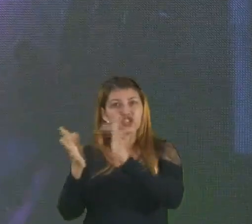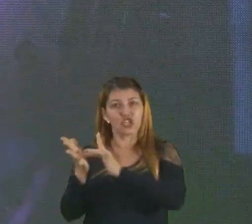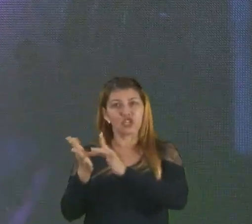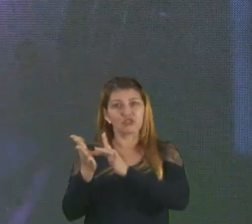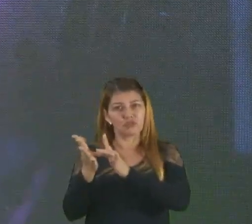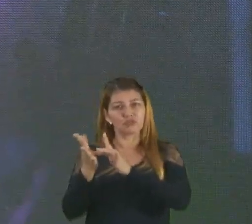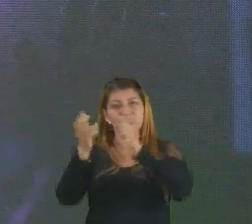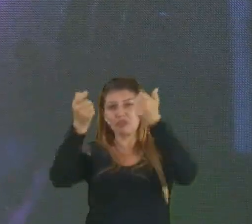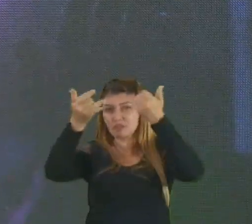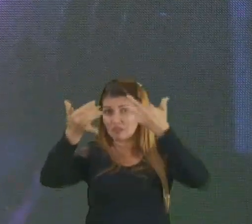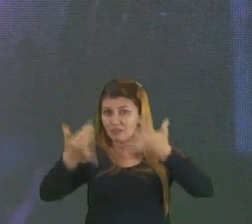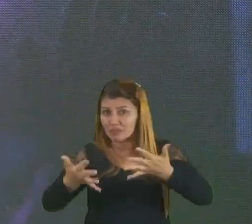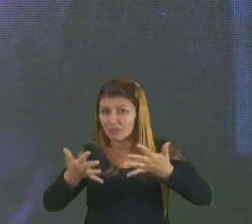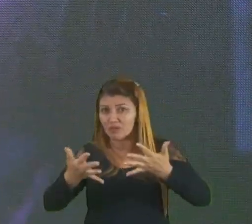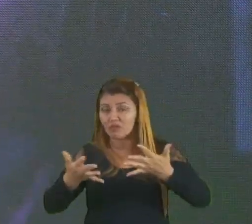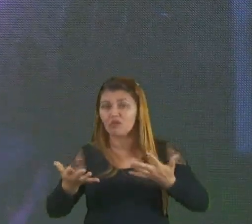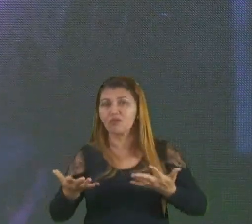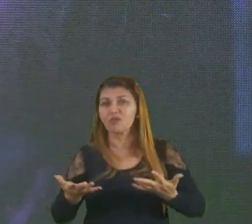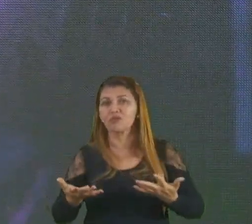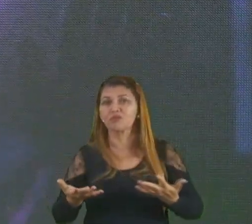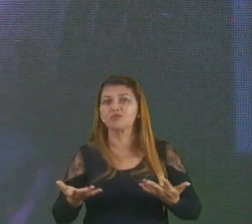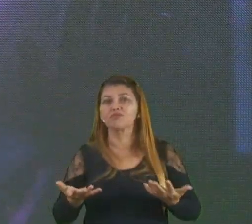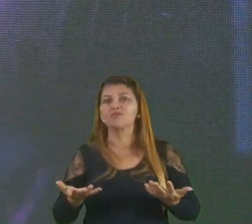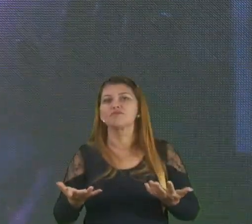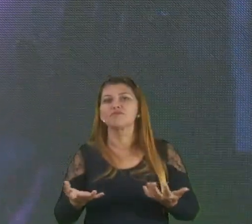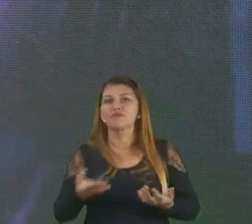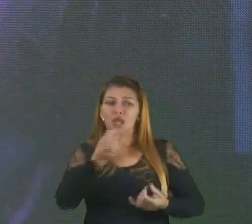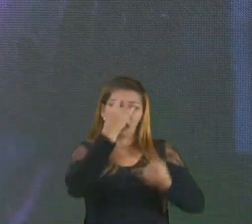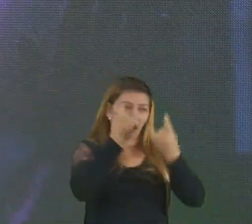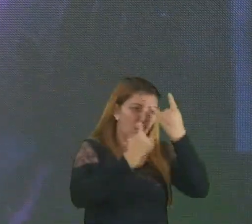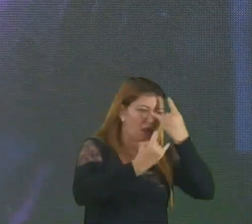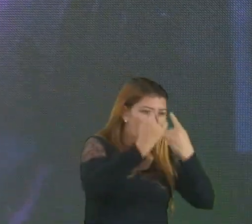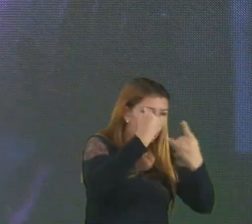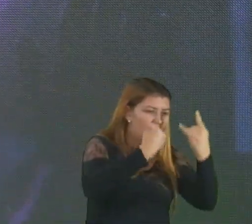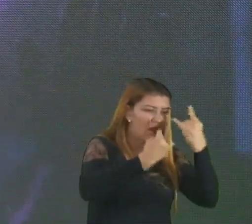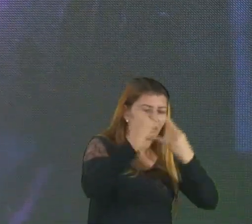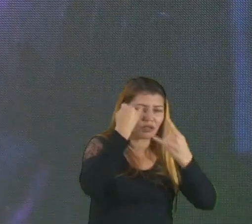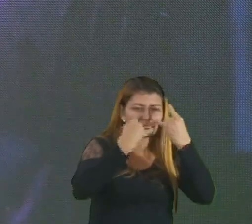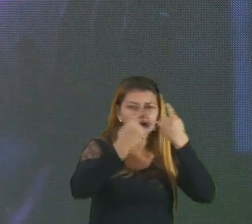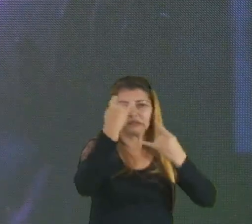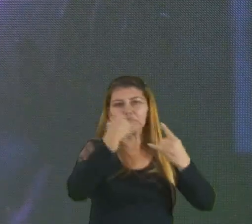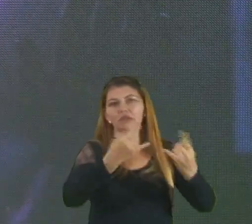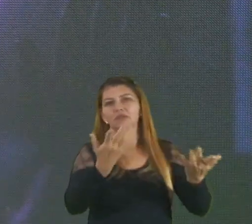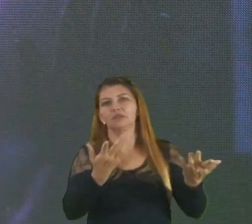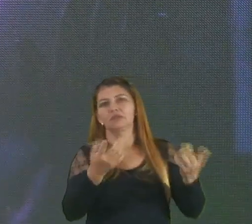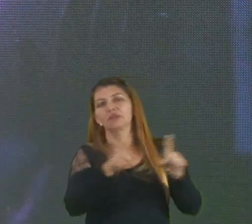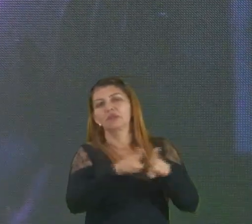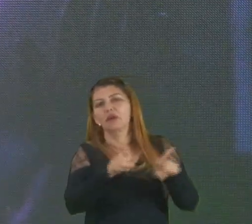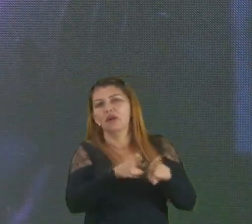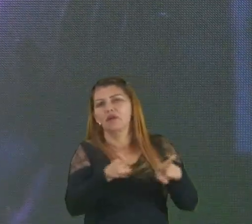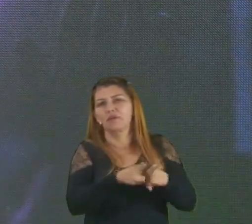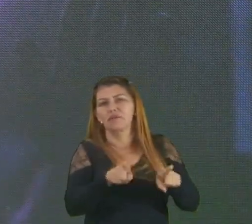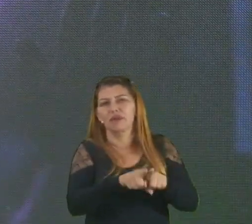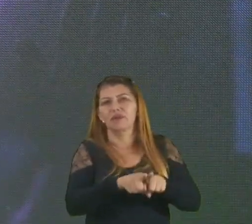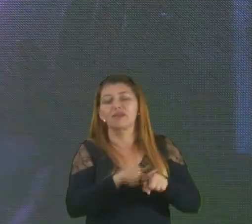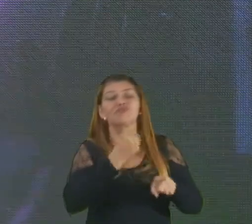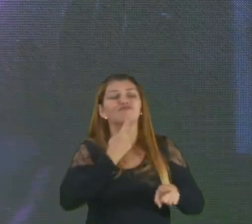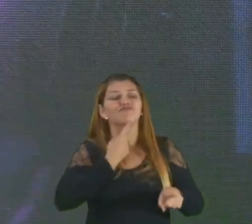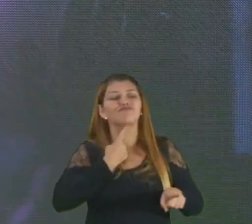onde estiver o seu tesouro, ali também estará o seu